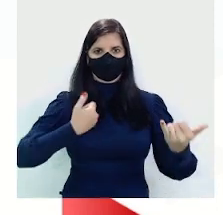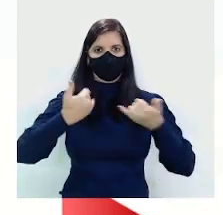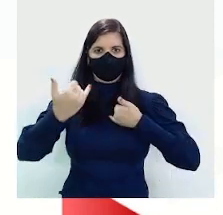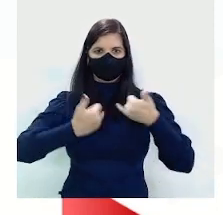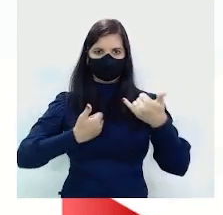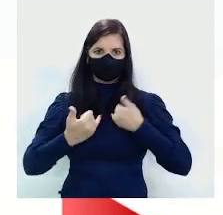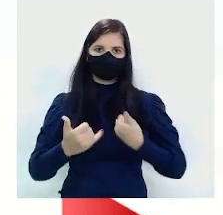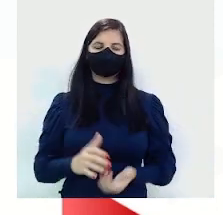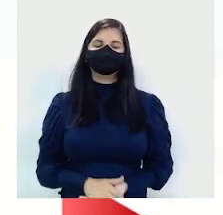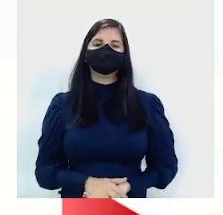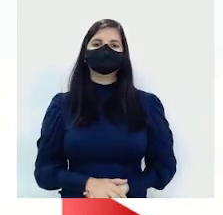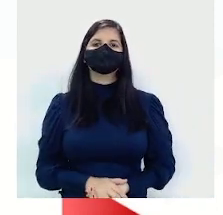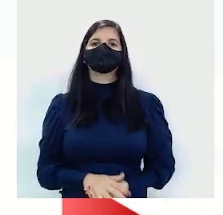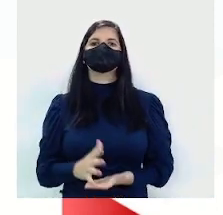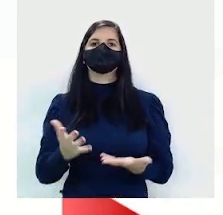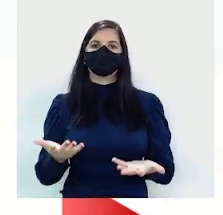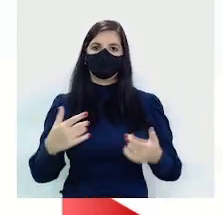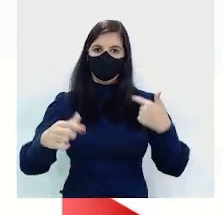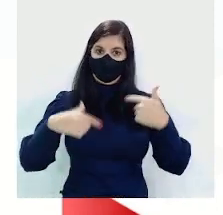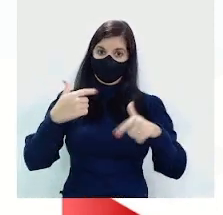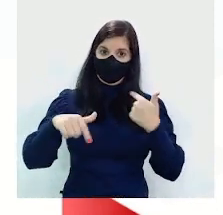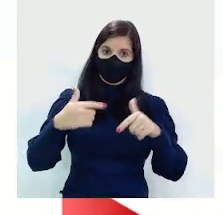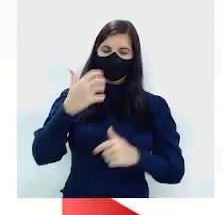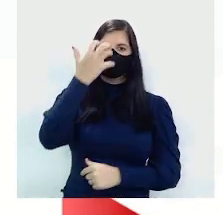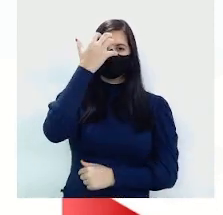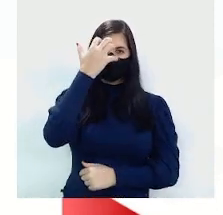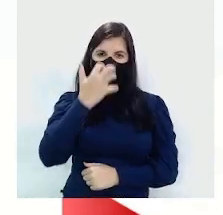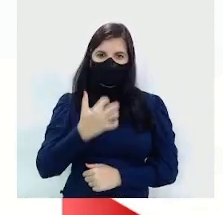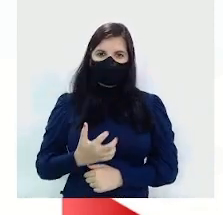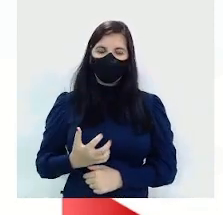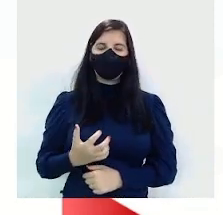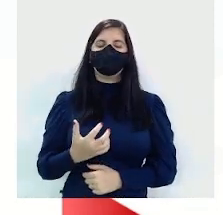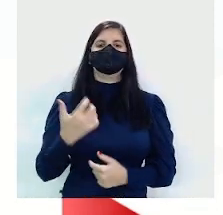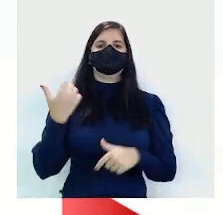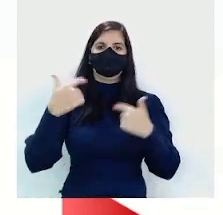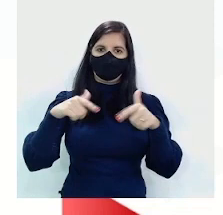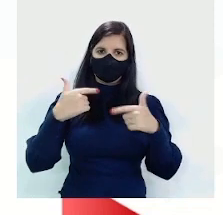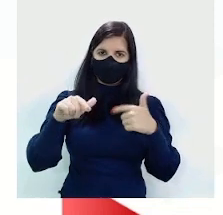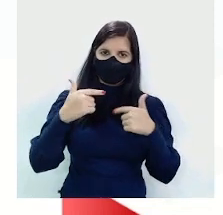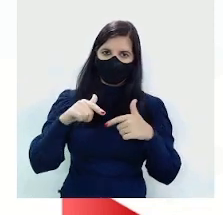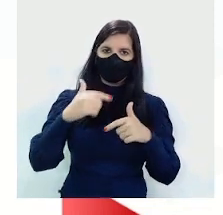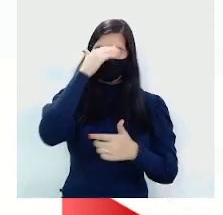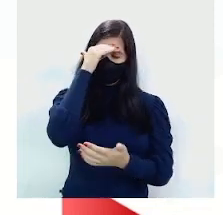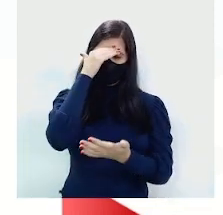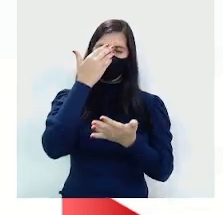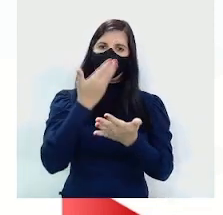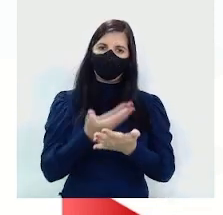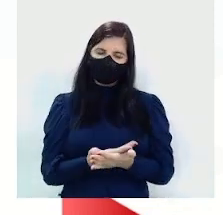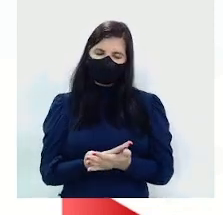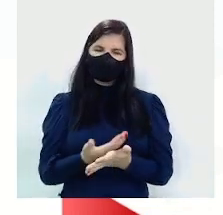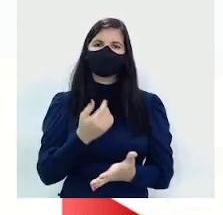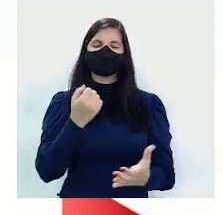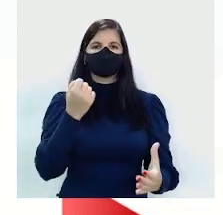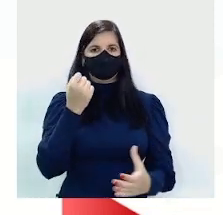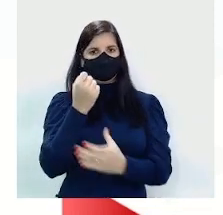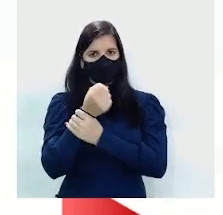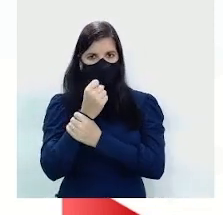informação, que a gente possa entender, olha, ele foi um trabalho sério, foi um trabalho com muita seriedade, né, que ele